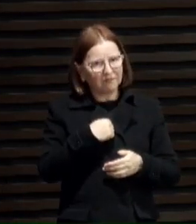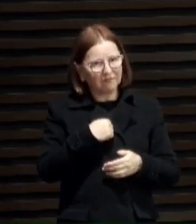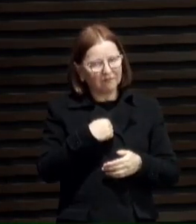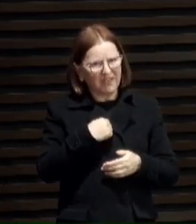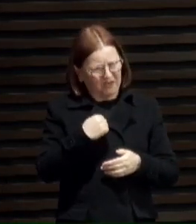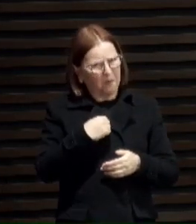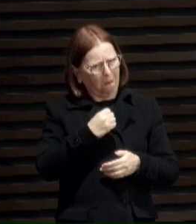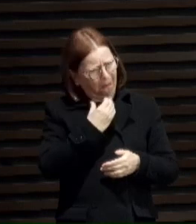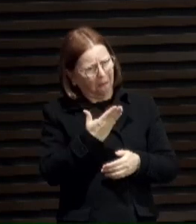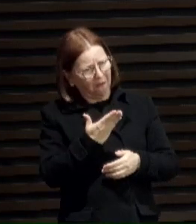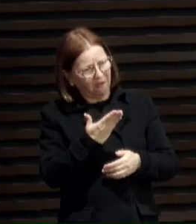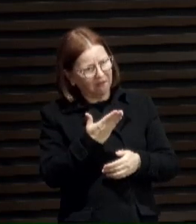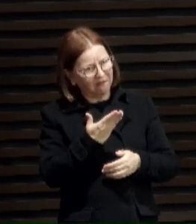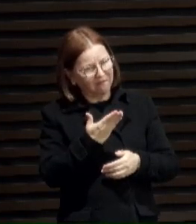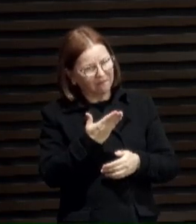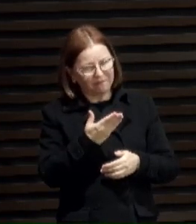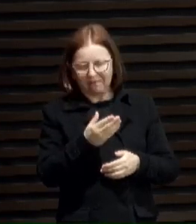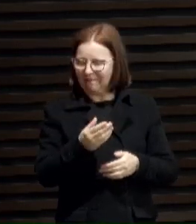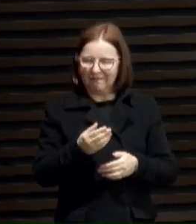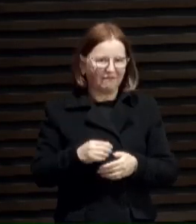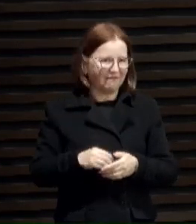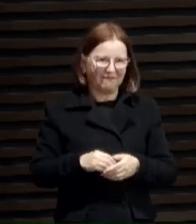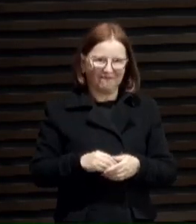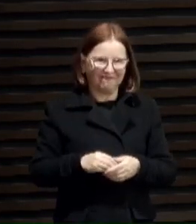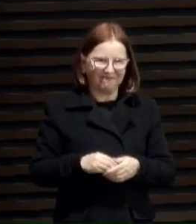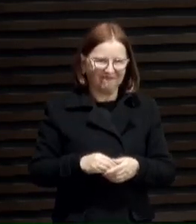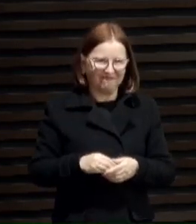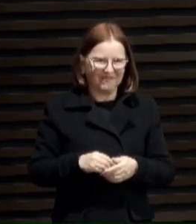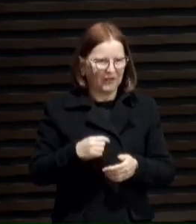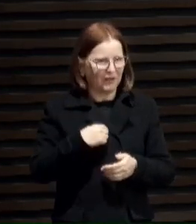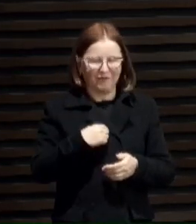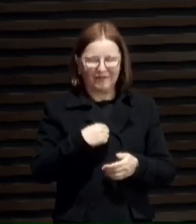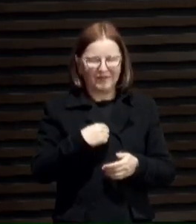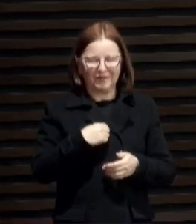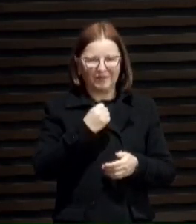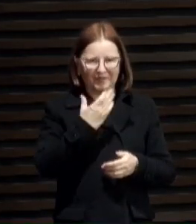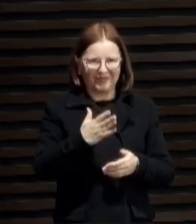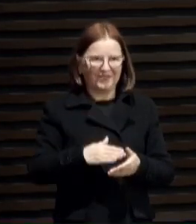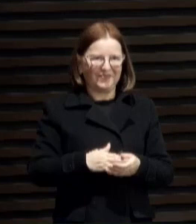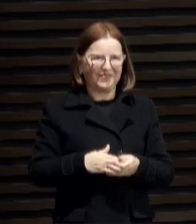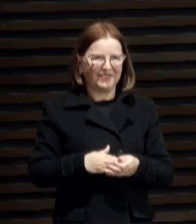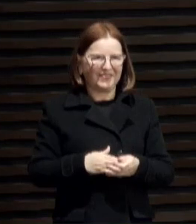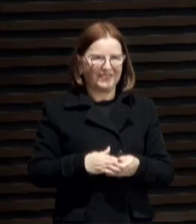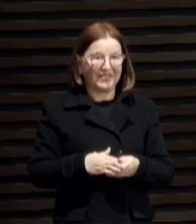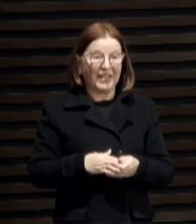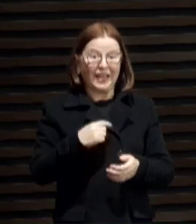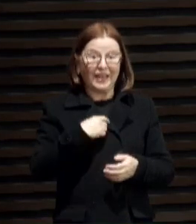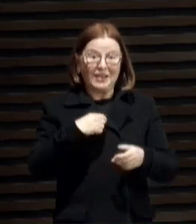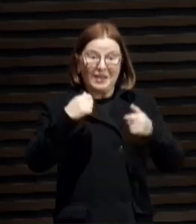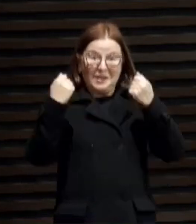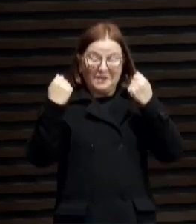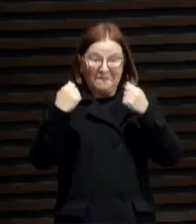Eu sou bom? Não. Eu não sou bom. Eu careço